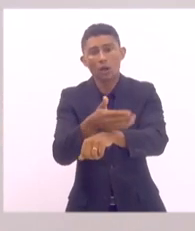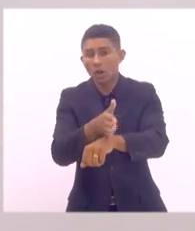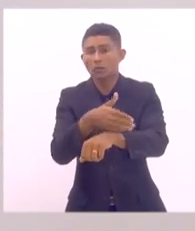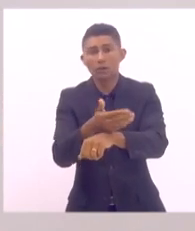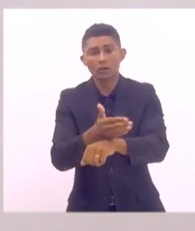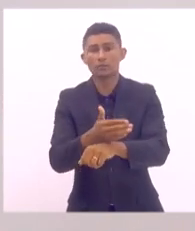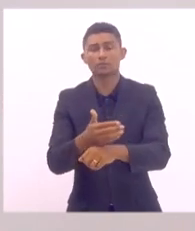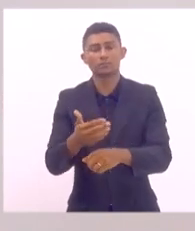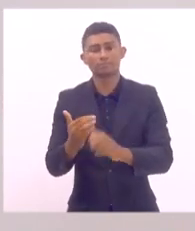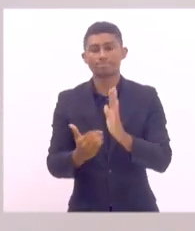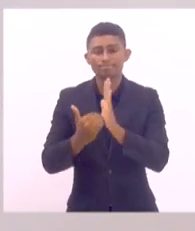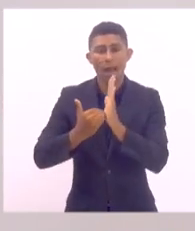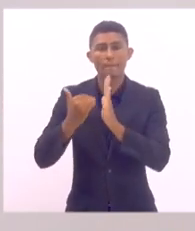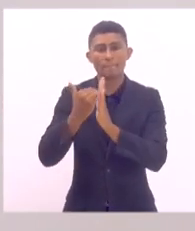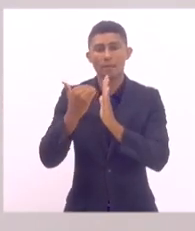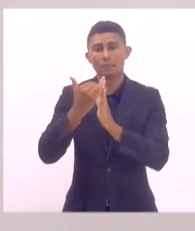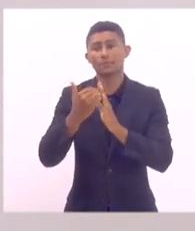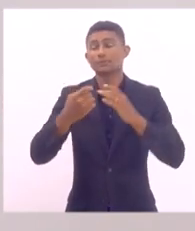a gente vai ter que criar,